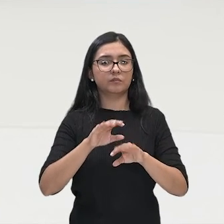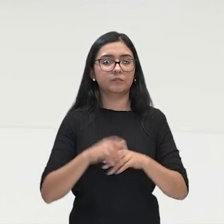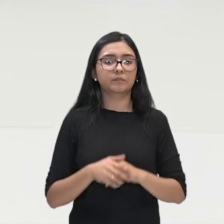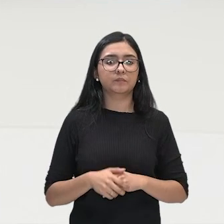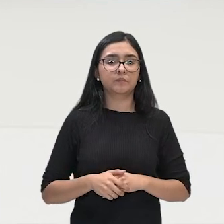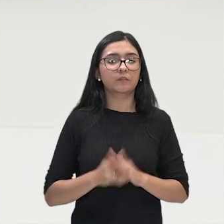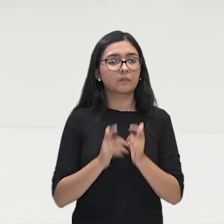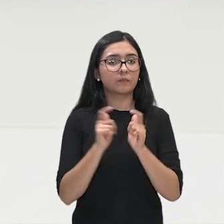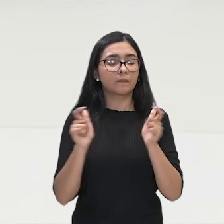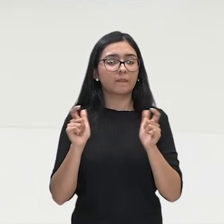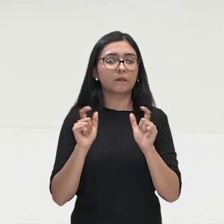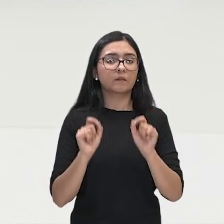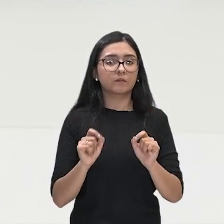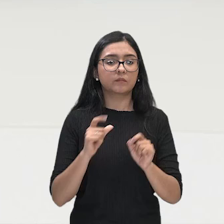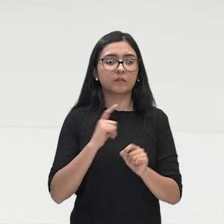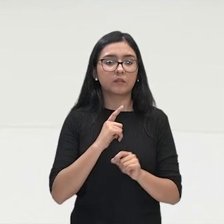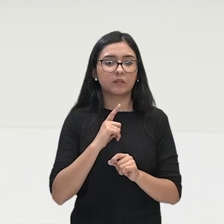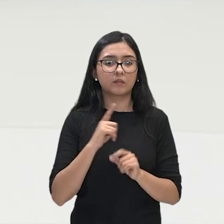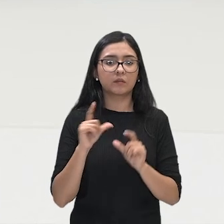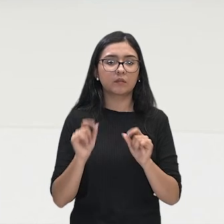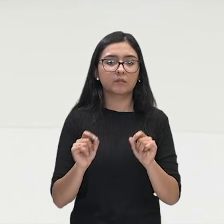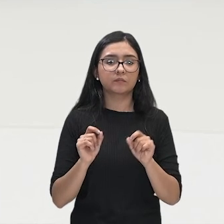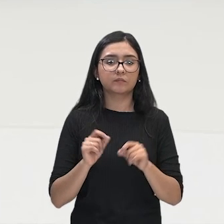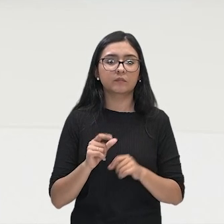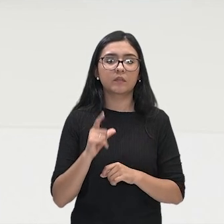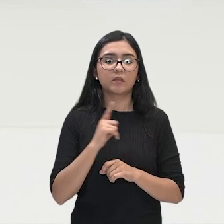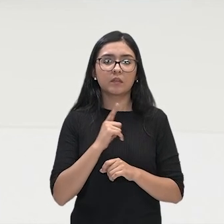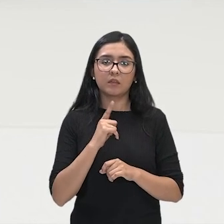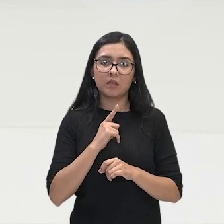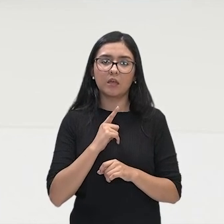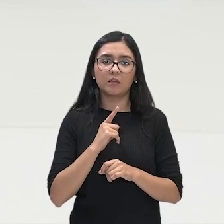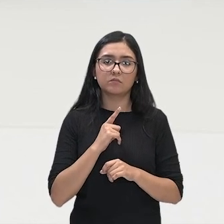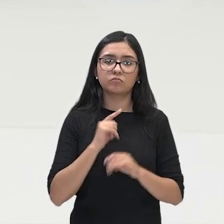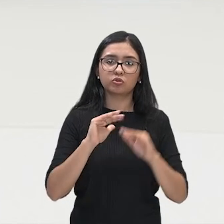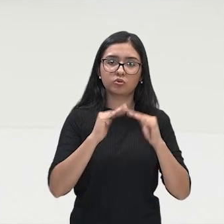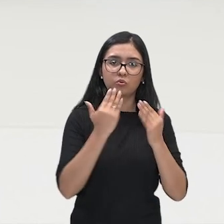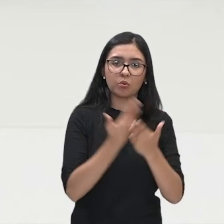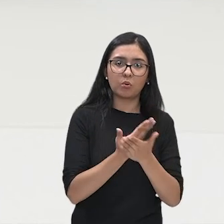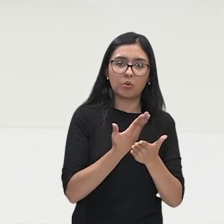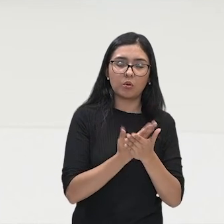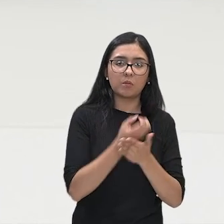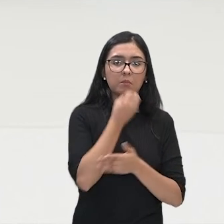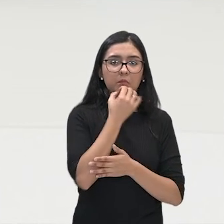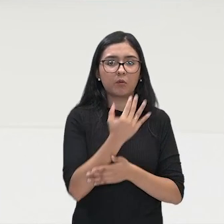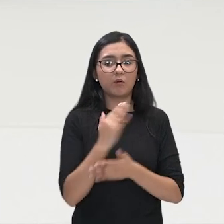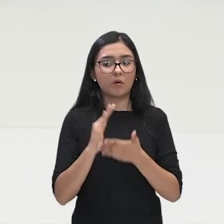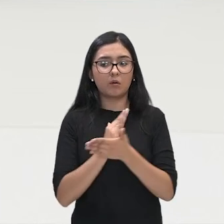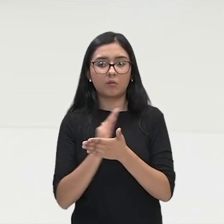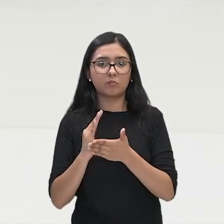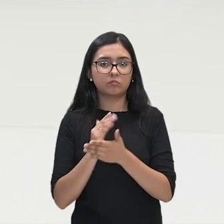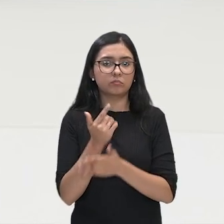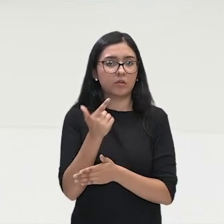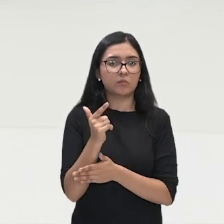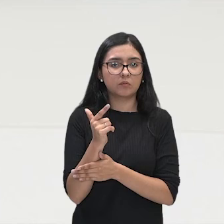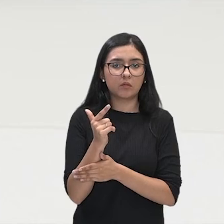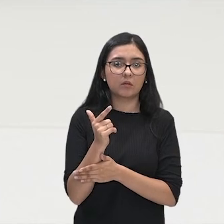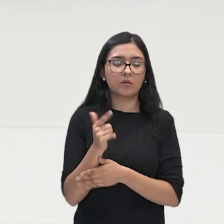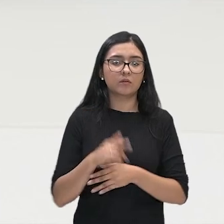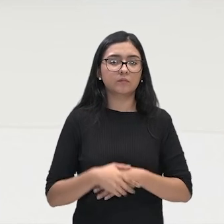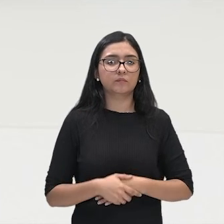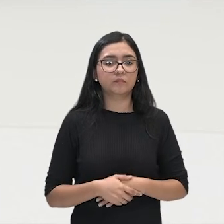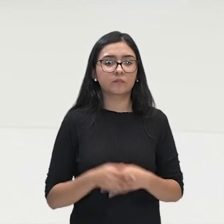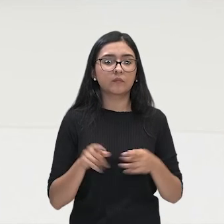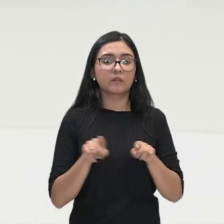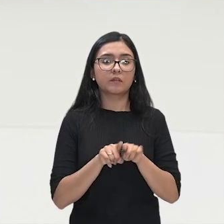gente, né, tem acesso a boas escolas, outros não têm, né? E muitos